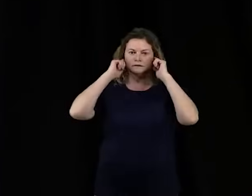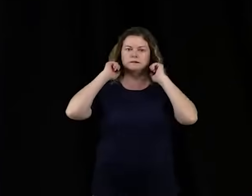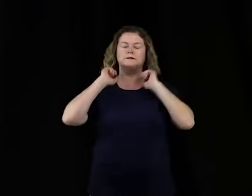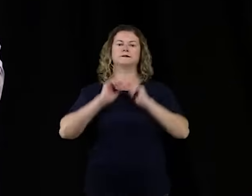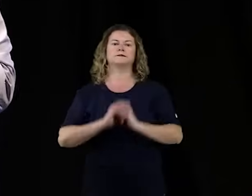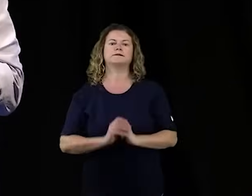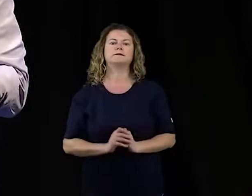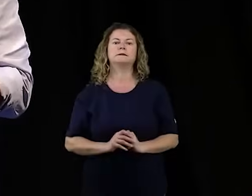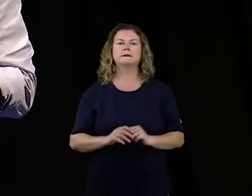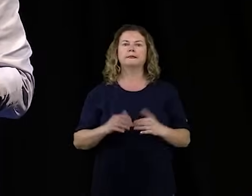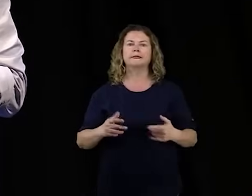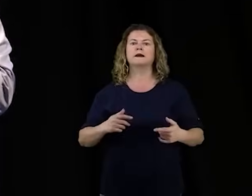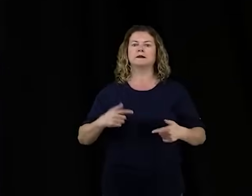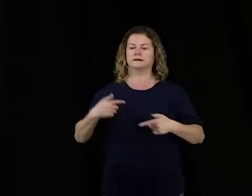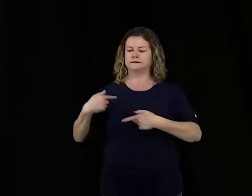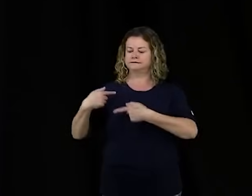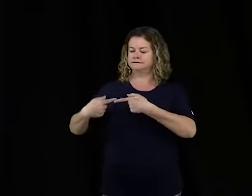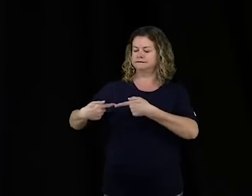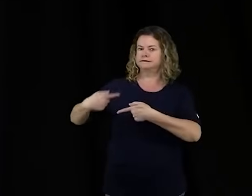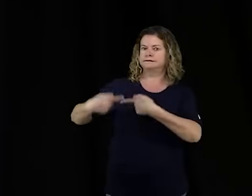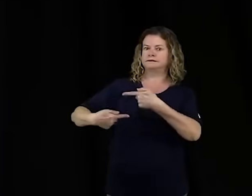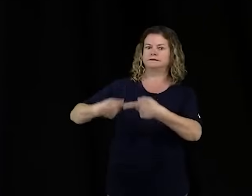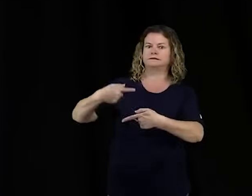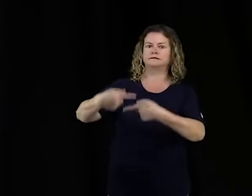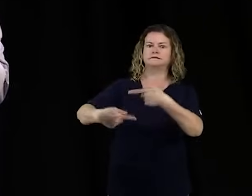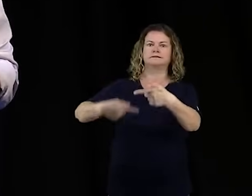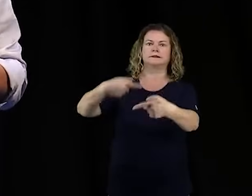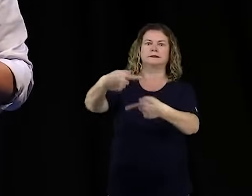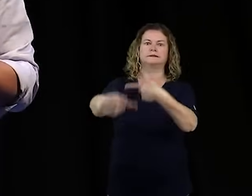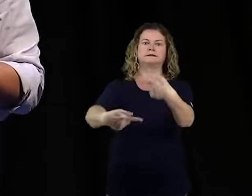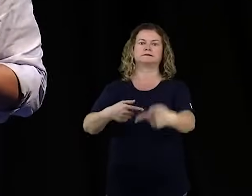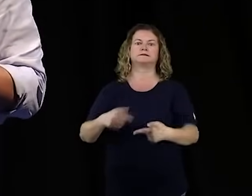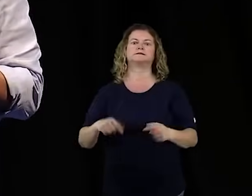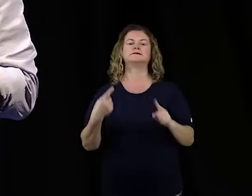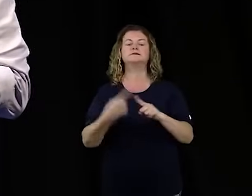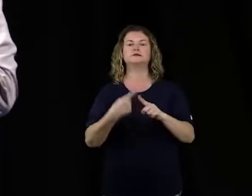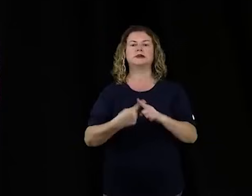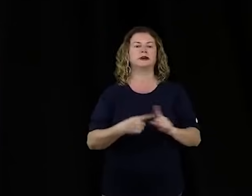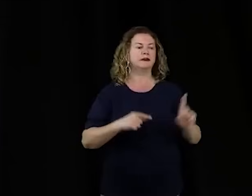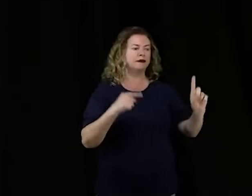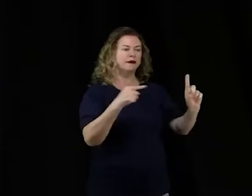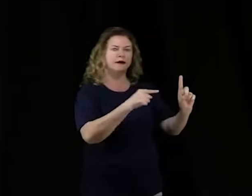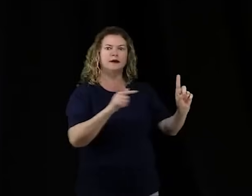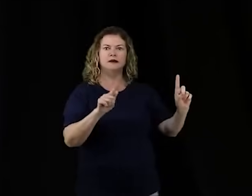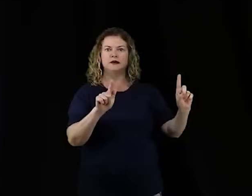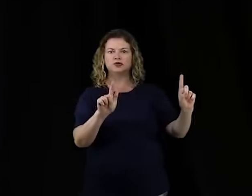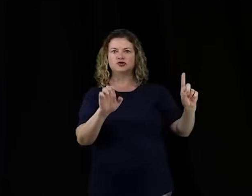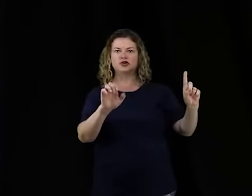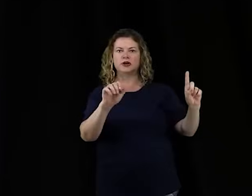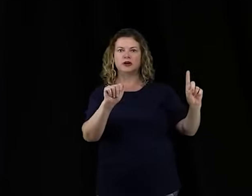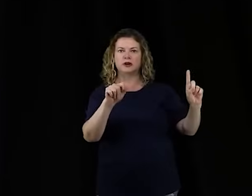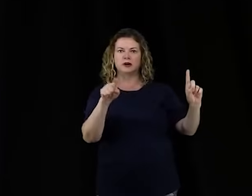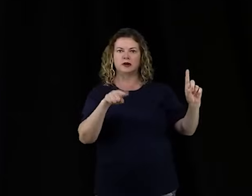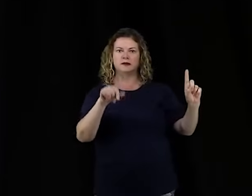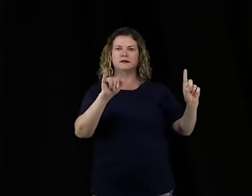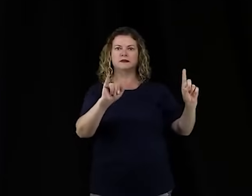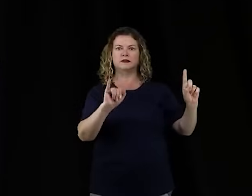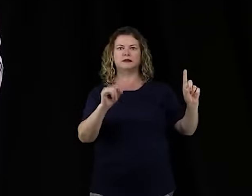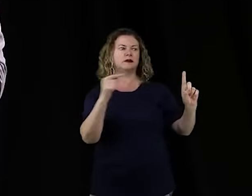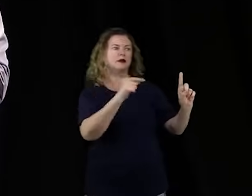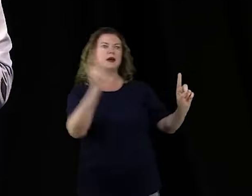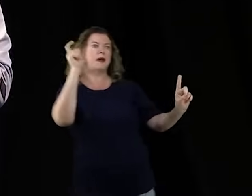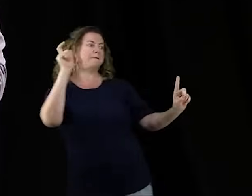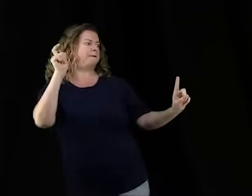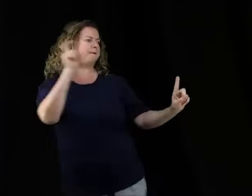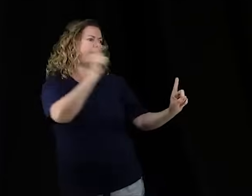elevada de geração em geração a uma palavra maldita sobre jeas e nessa palavra maldita eh ela é